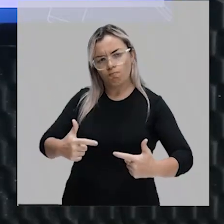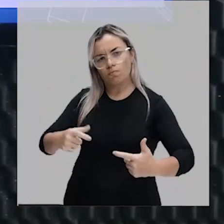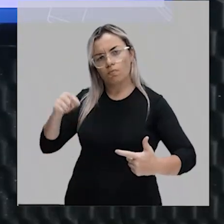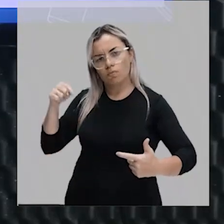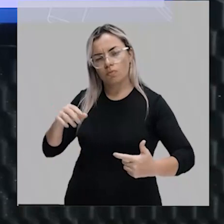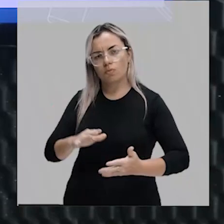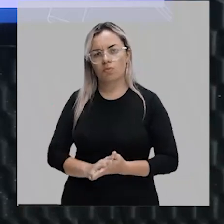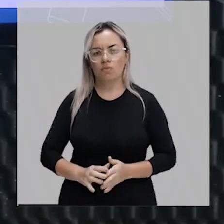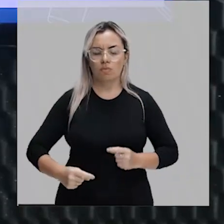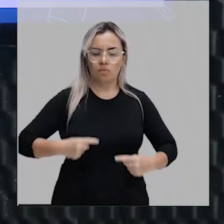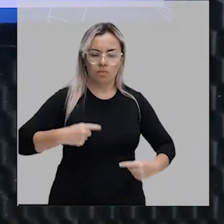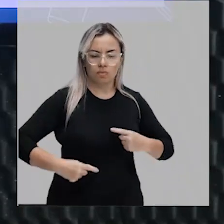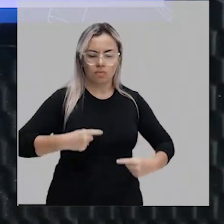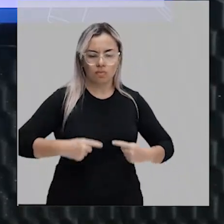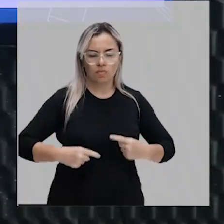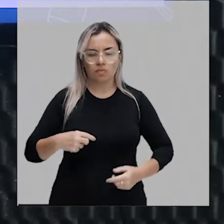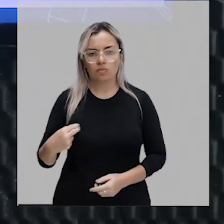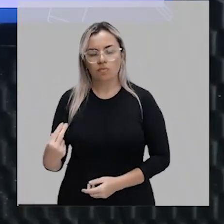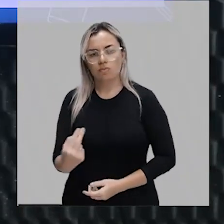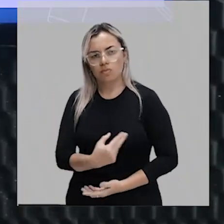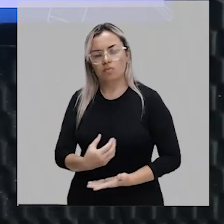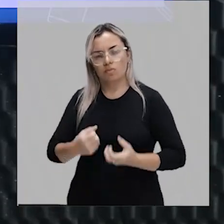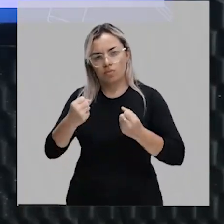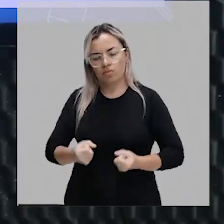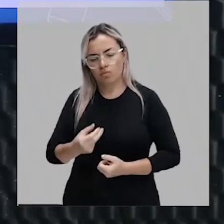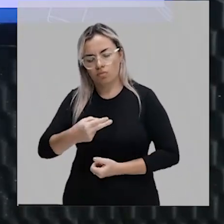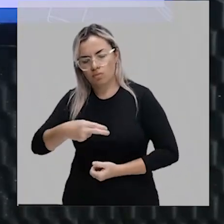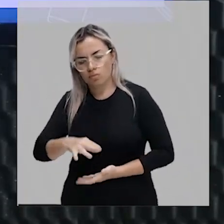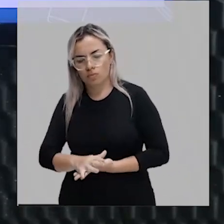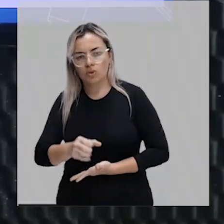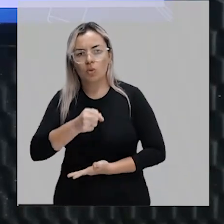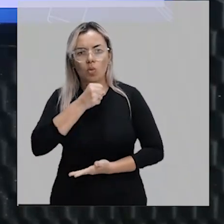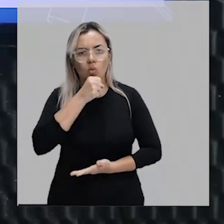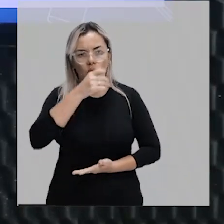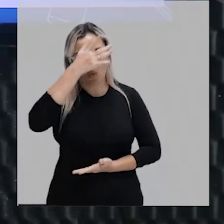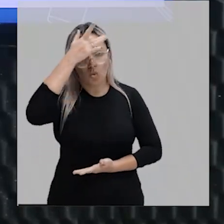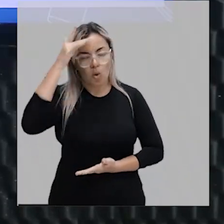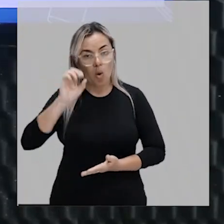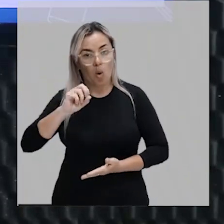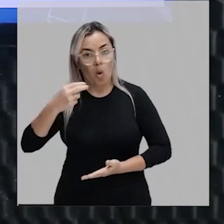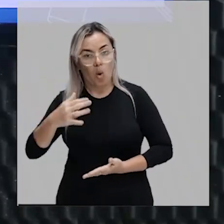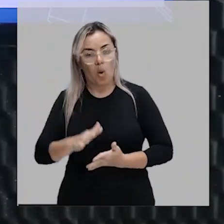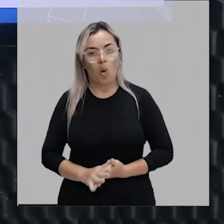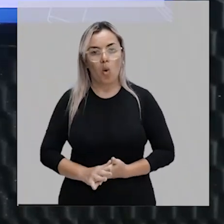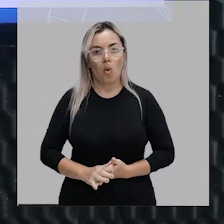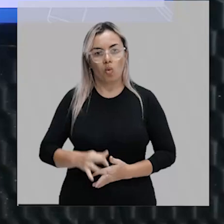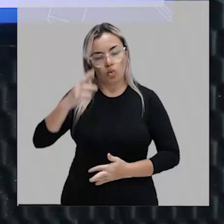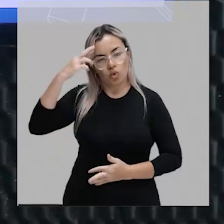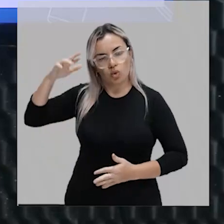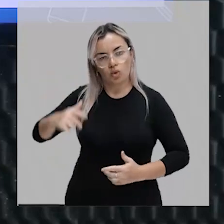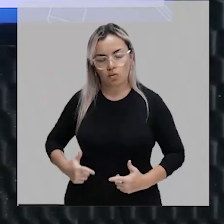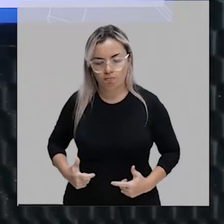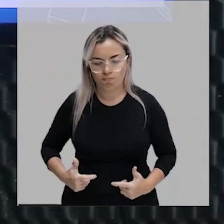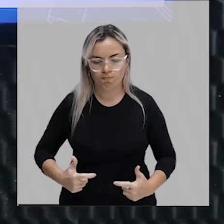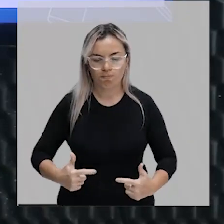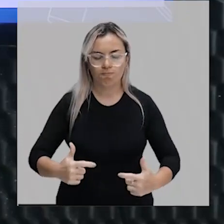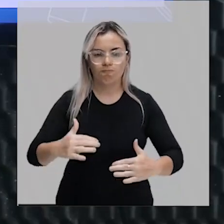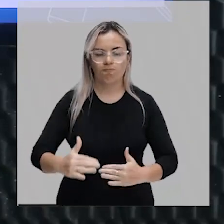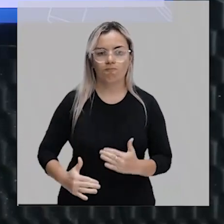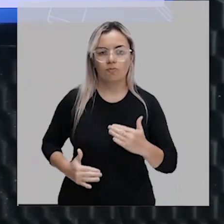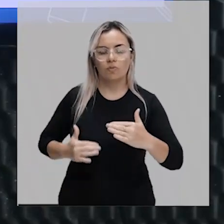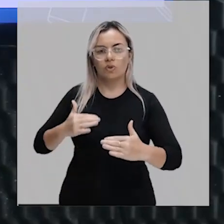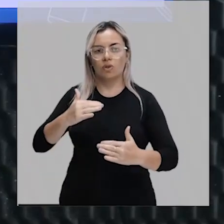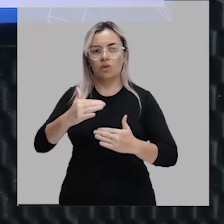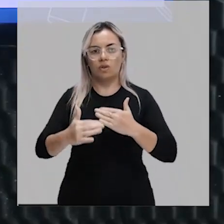liderança política que nós podemos chamar de ancião ou chefe guerreiro. Com isso, nós temos um avanço para a